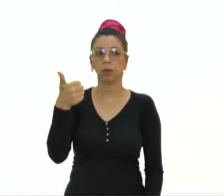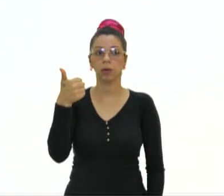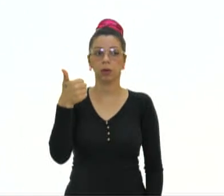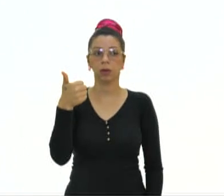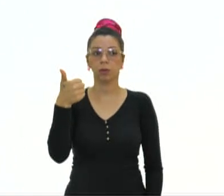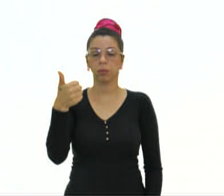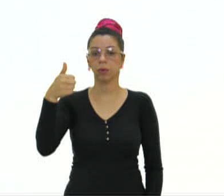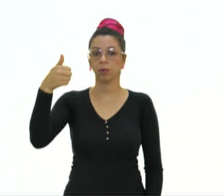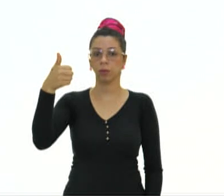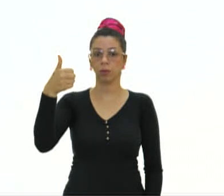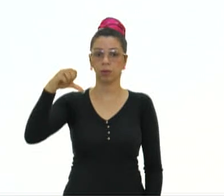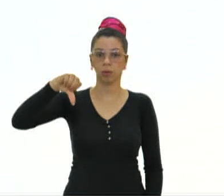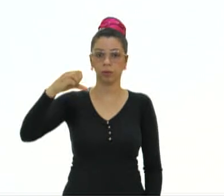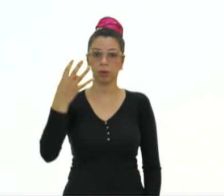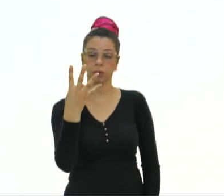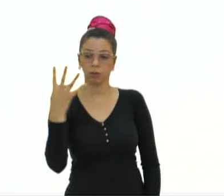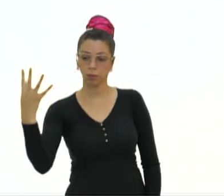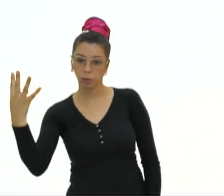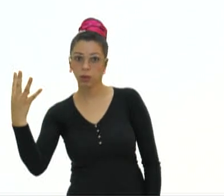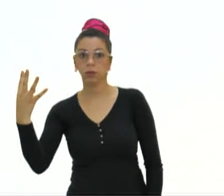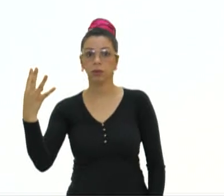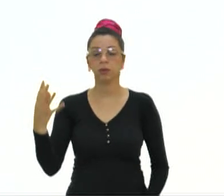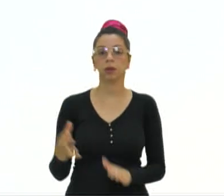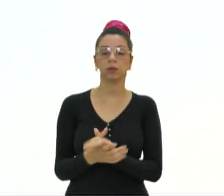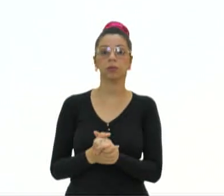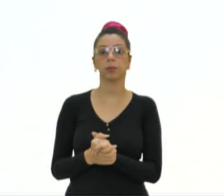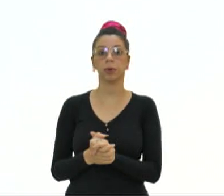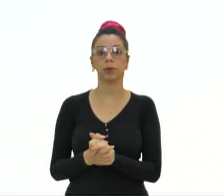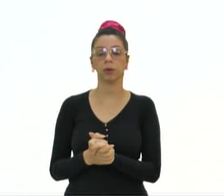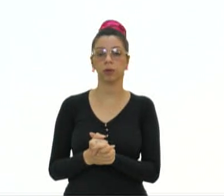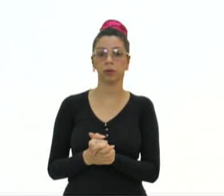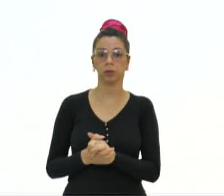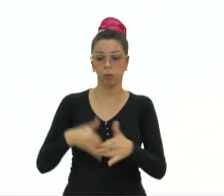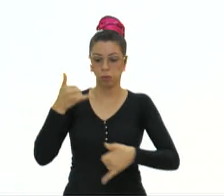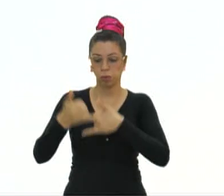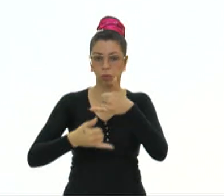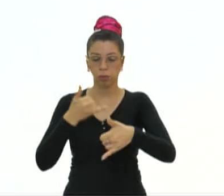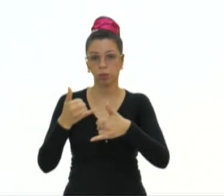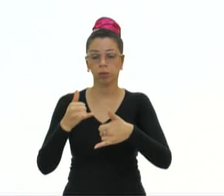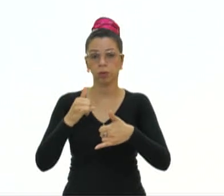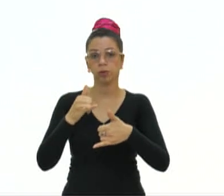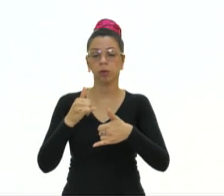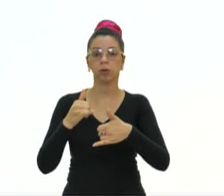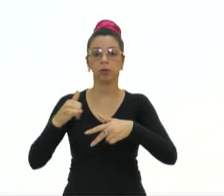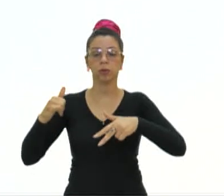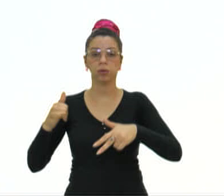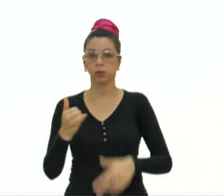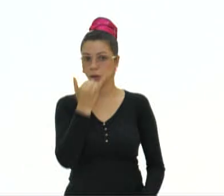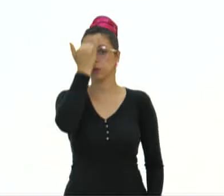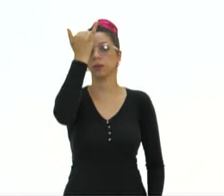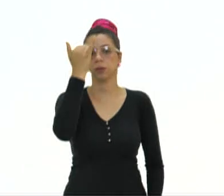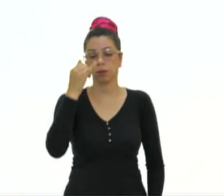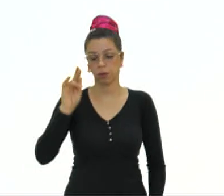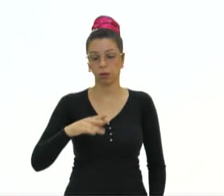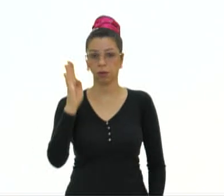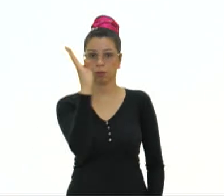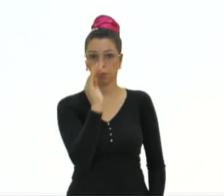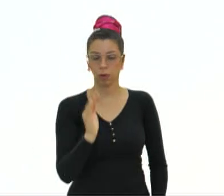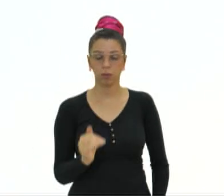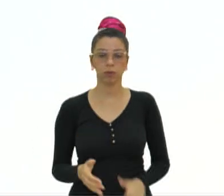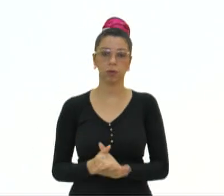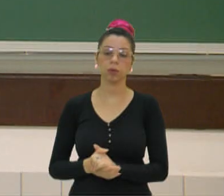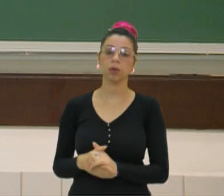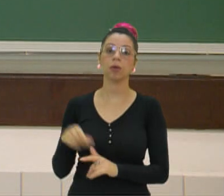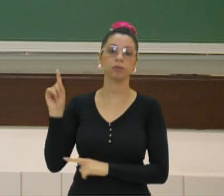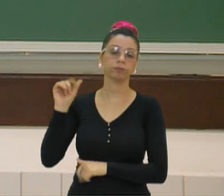que em 46, o presidente Dutra, que nós estamos estudando, proíbe os jogos de azar no Brasil. E aí o cassino vai quase à falência, vira um